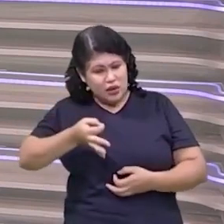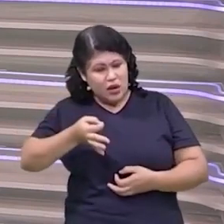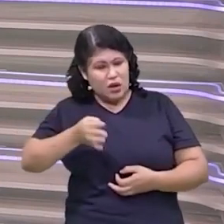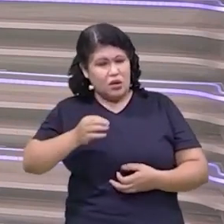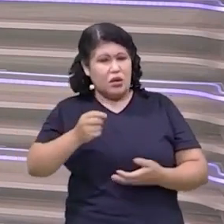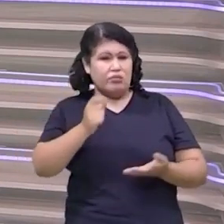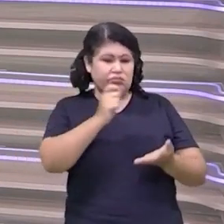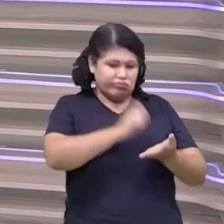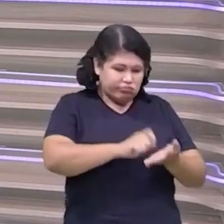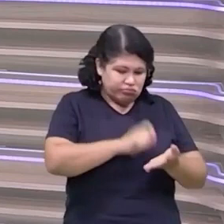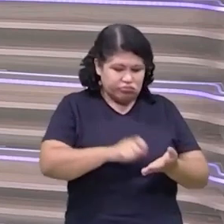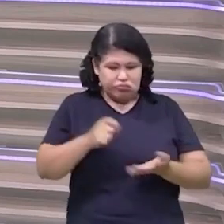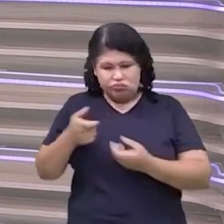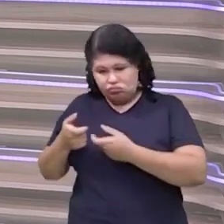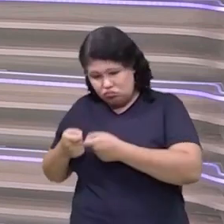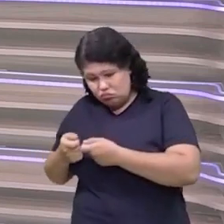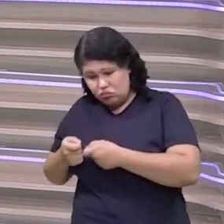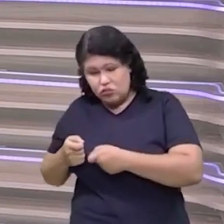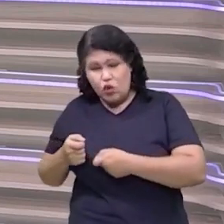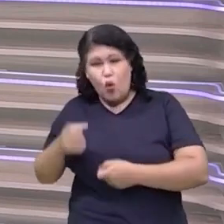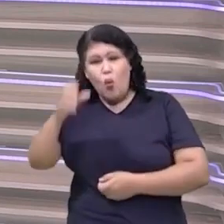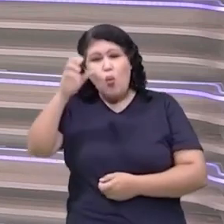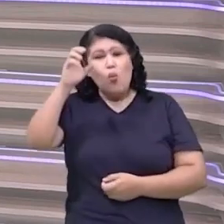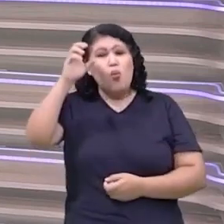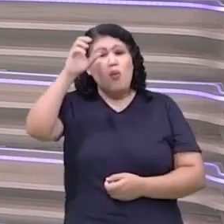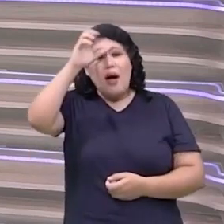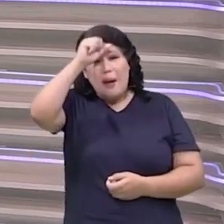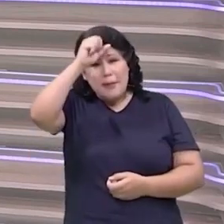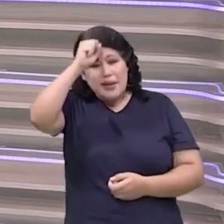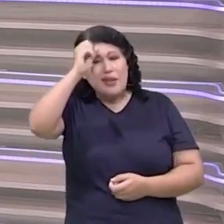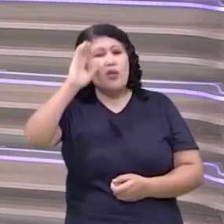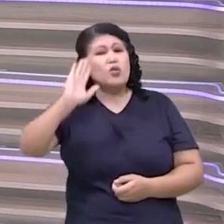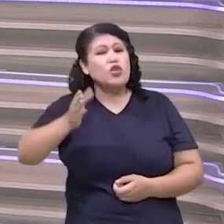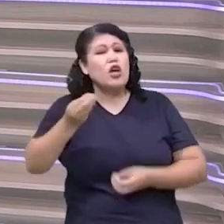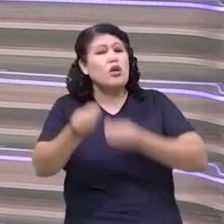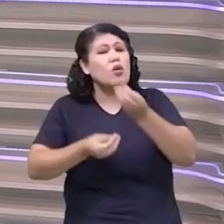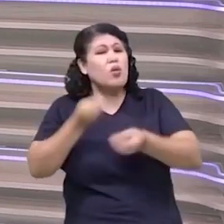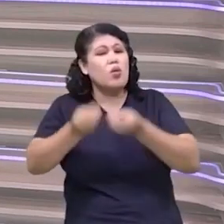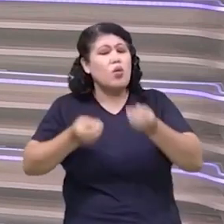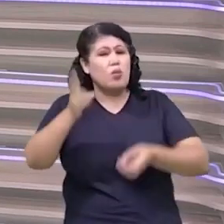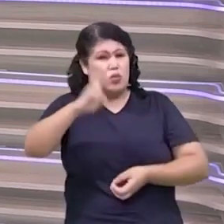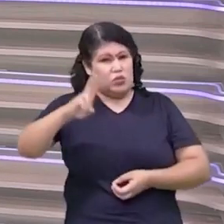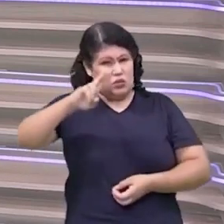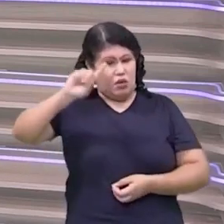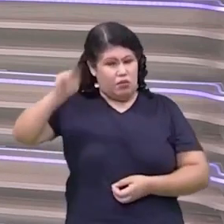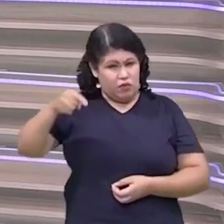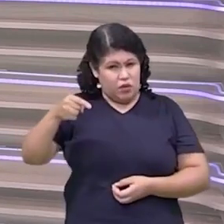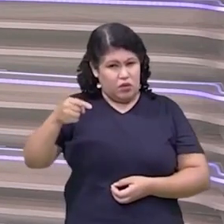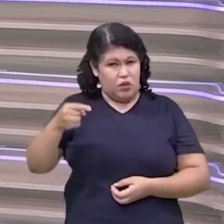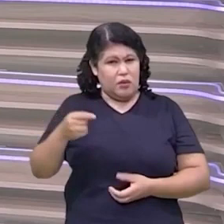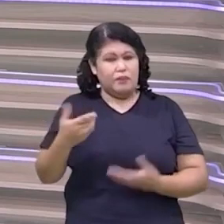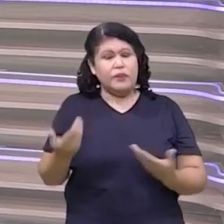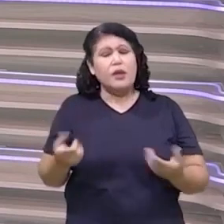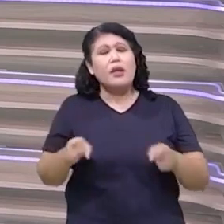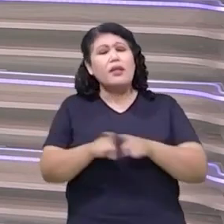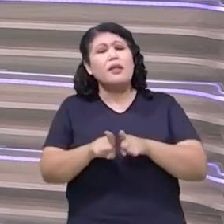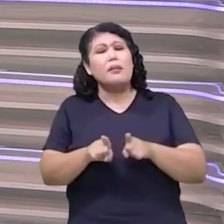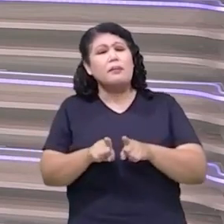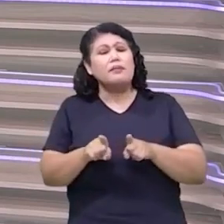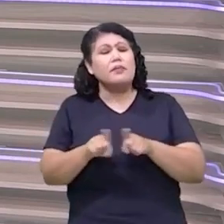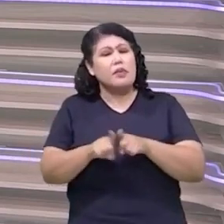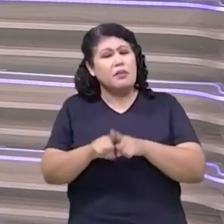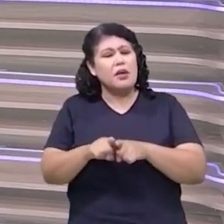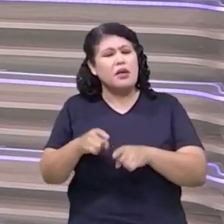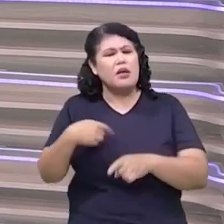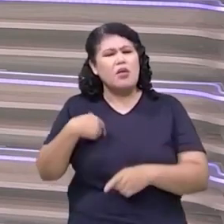bilhete, aplicar todo o conhecimento que vocês adquirem no nosso dia a dia. E fora isso, eu queria selar um